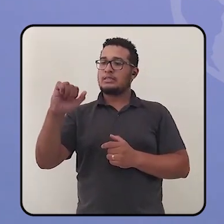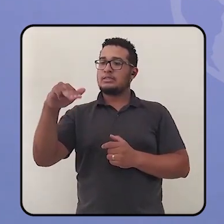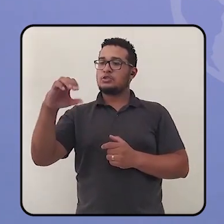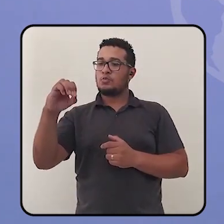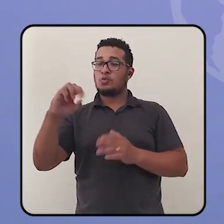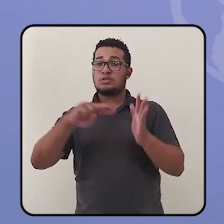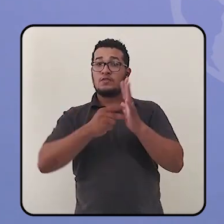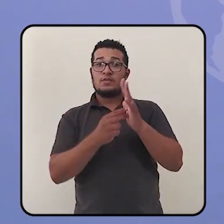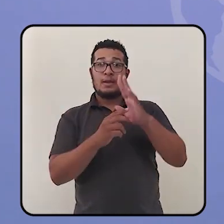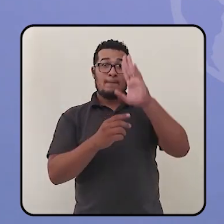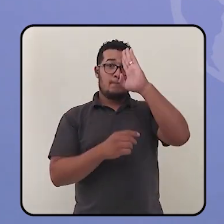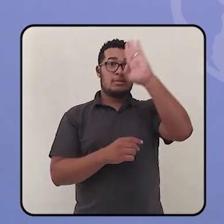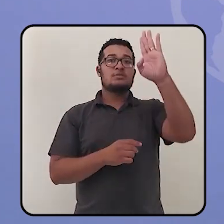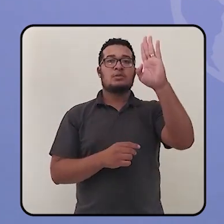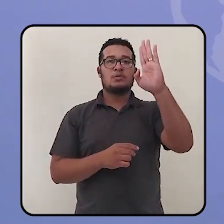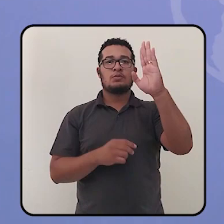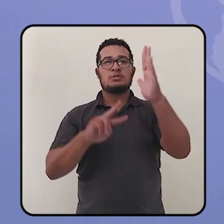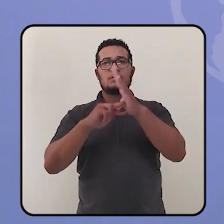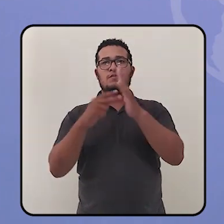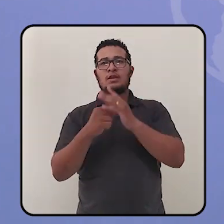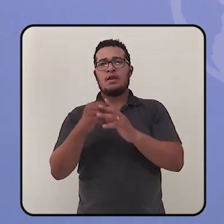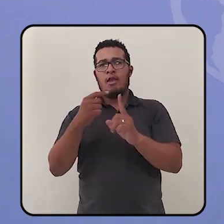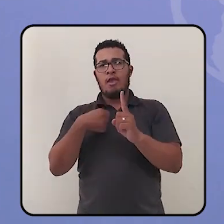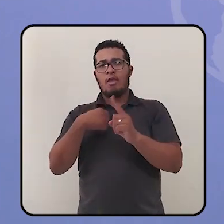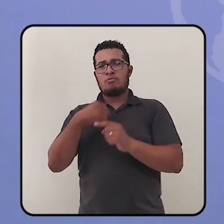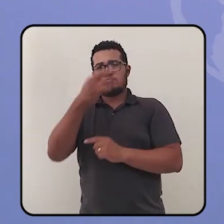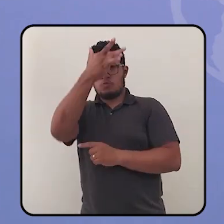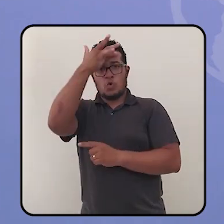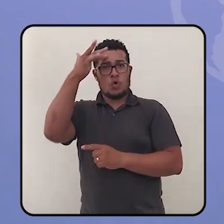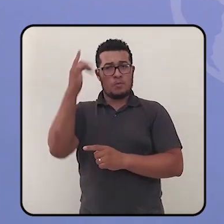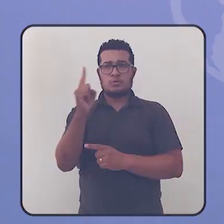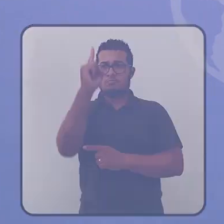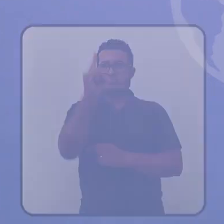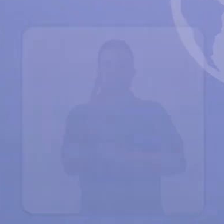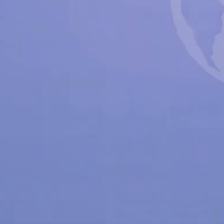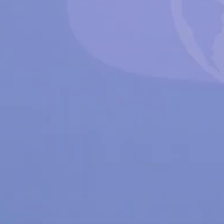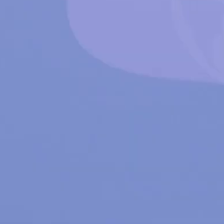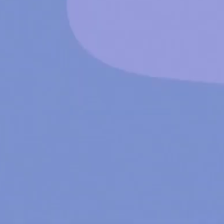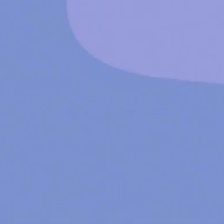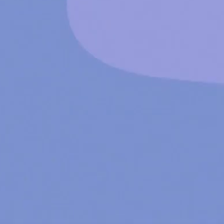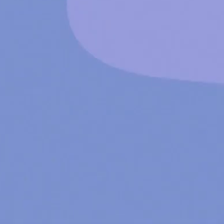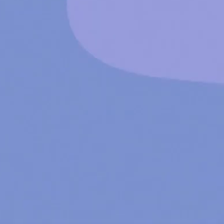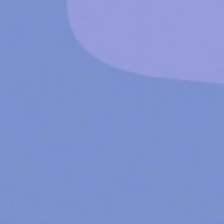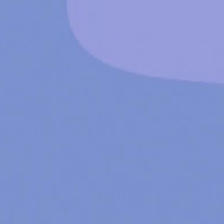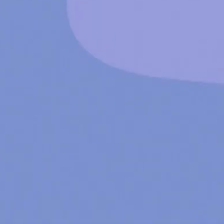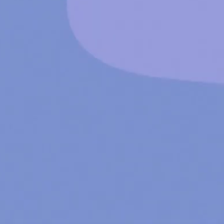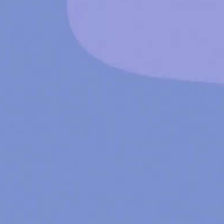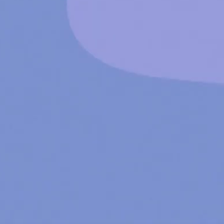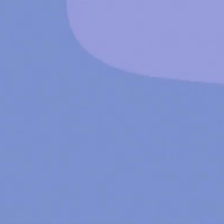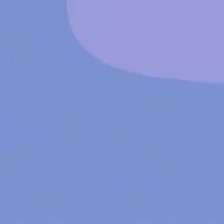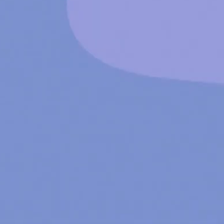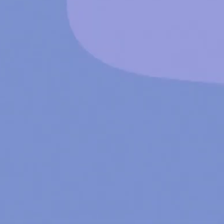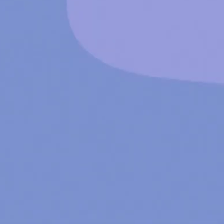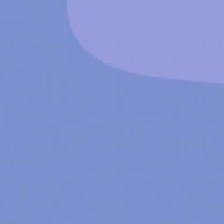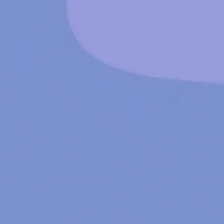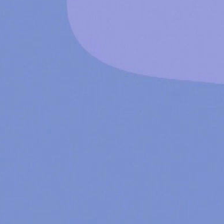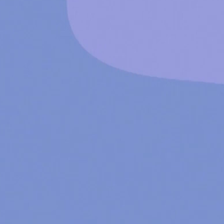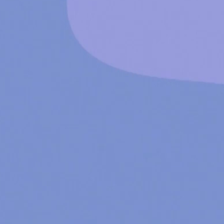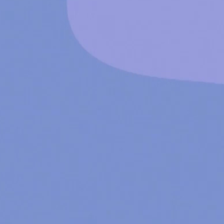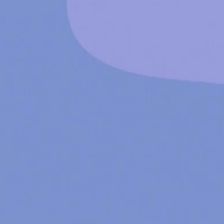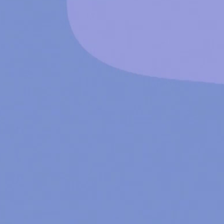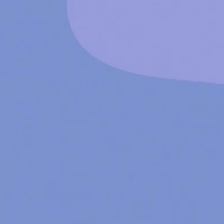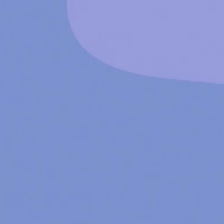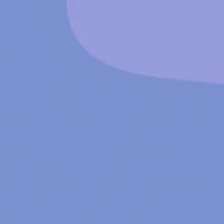do renascimento significa o homem explicando tudo que acontece em sua volta outra característica marcante é o